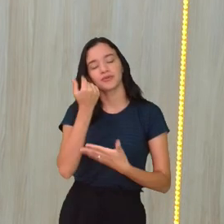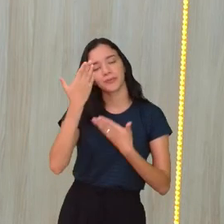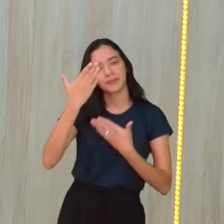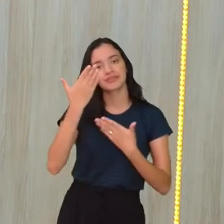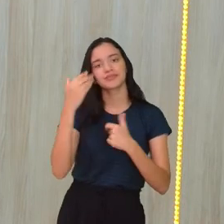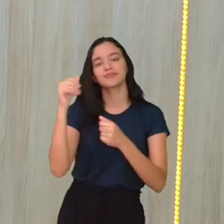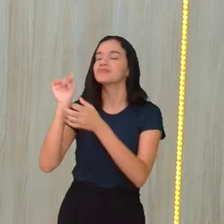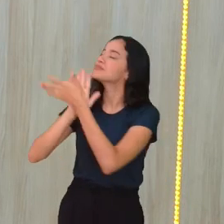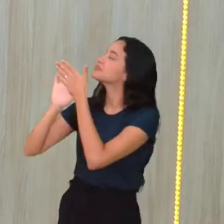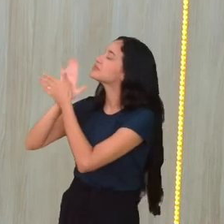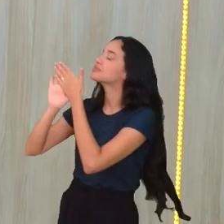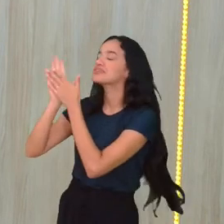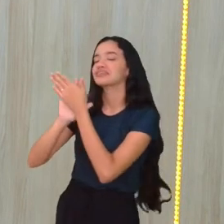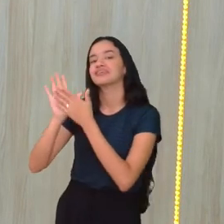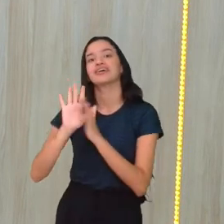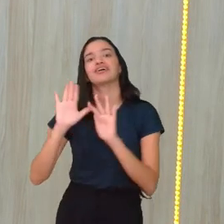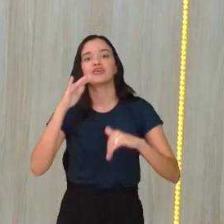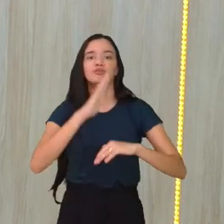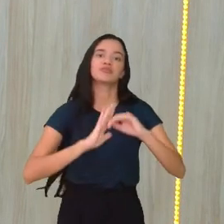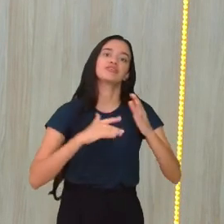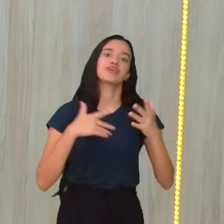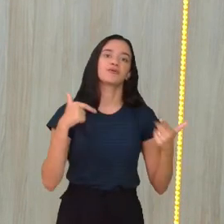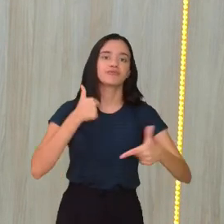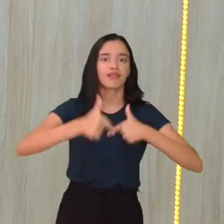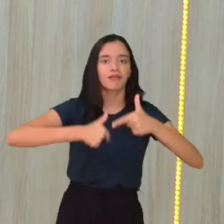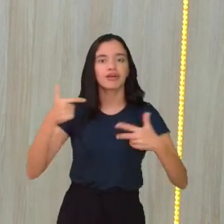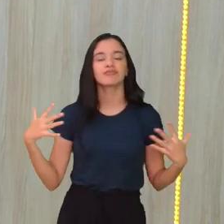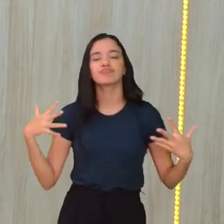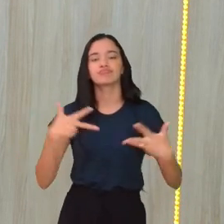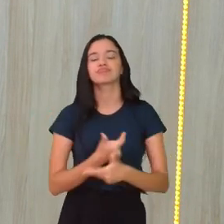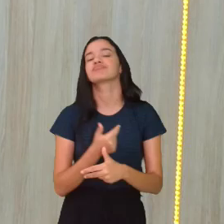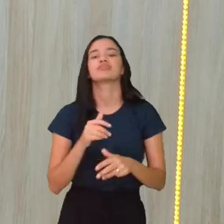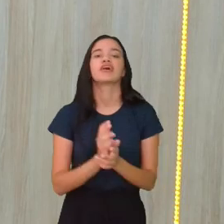aí pelo seu trabalho incrível, maravilhosa.